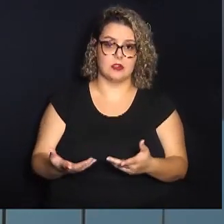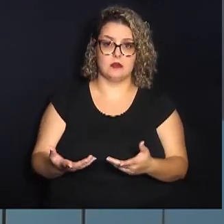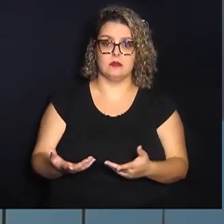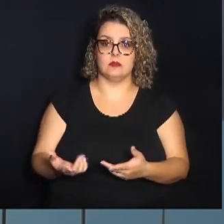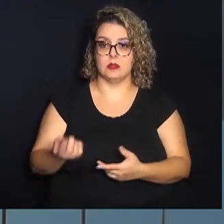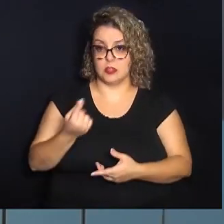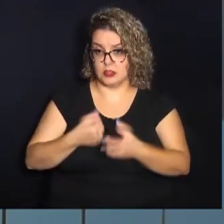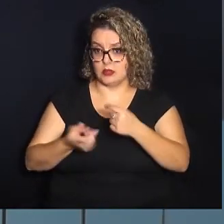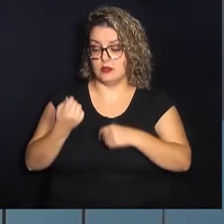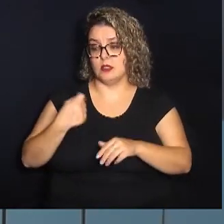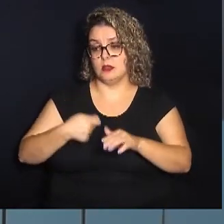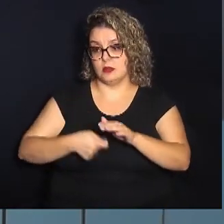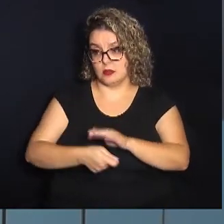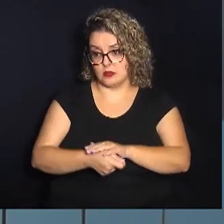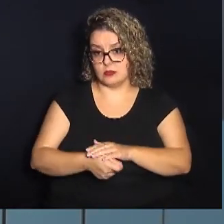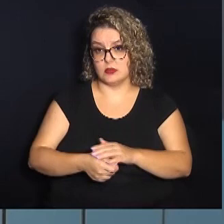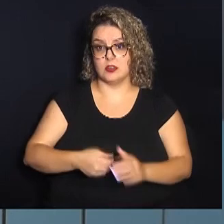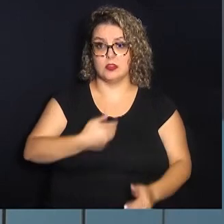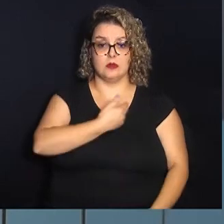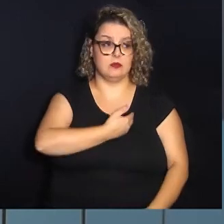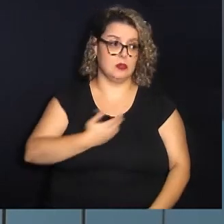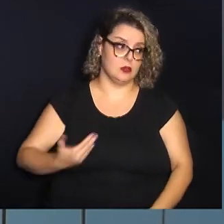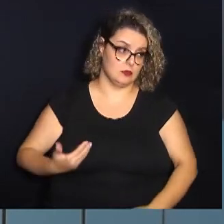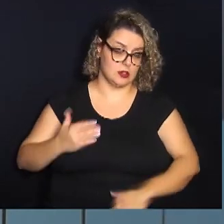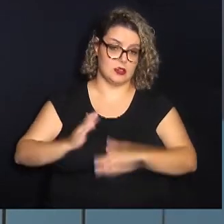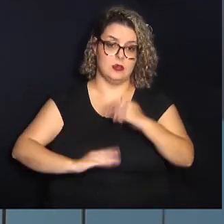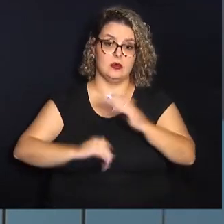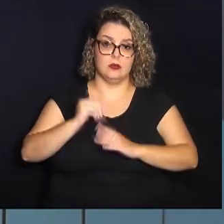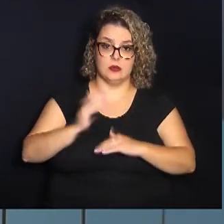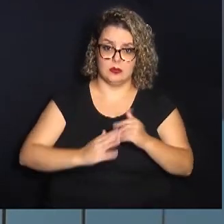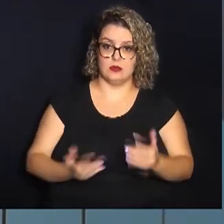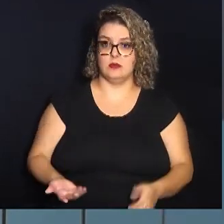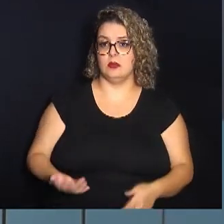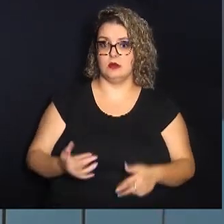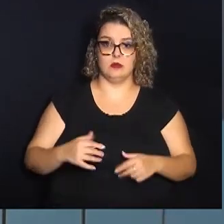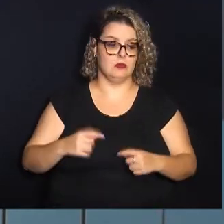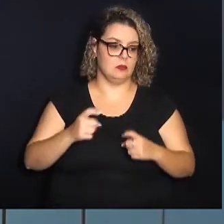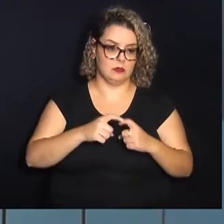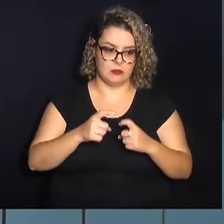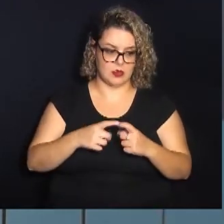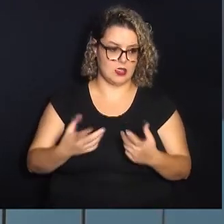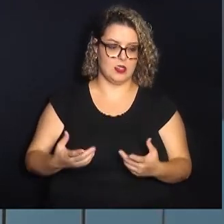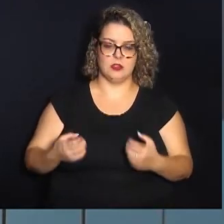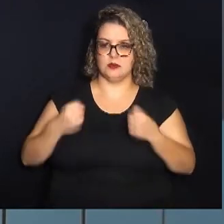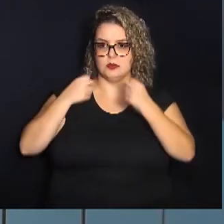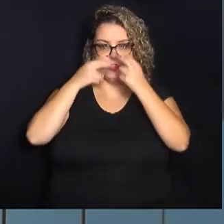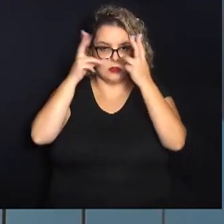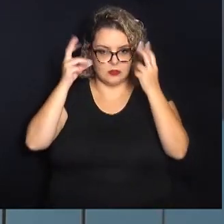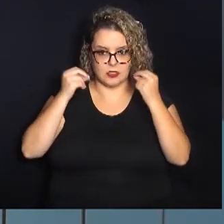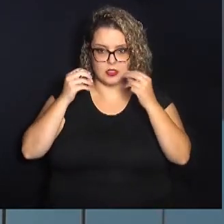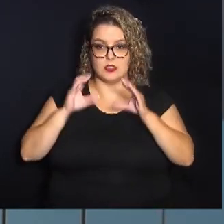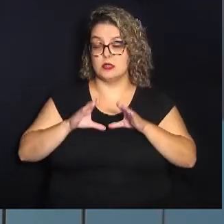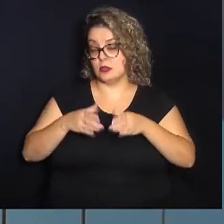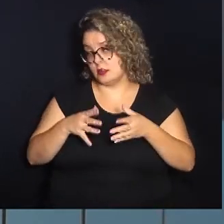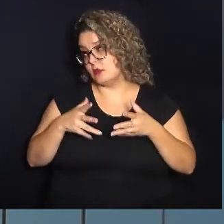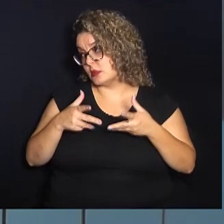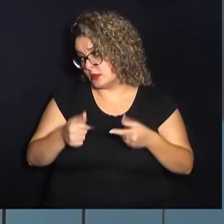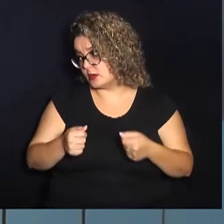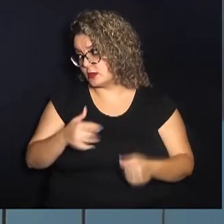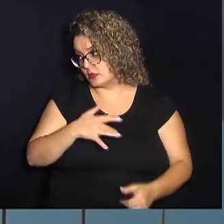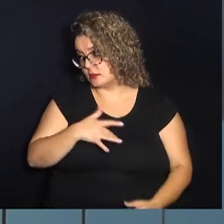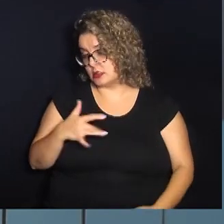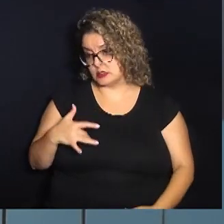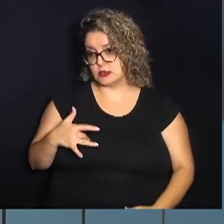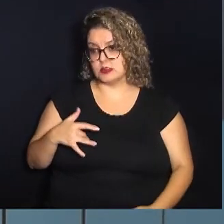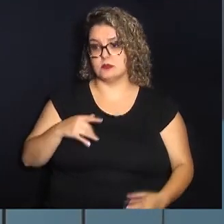investir em servidores públicos para atender, médicos, enfermeiros, enfim, na equipe toda, né, de saúde para poder